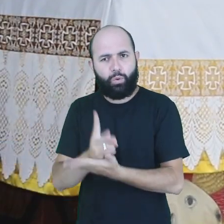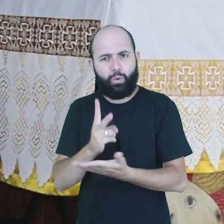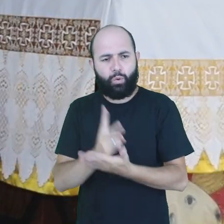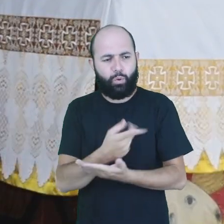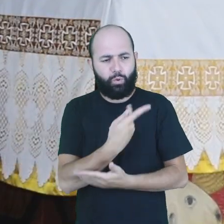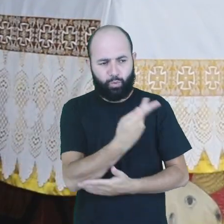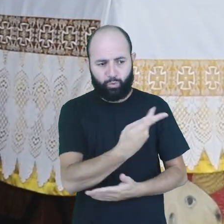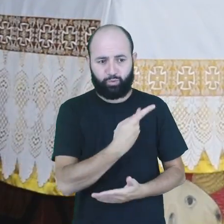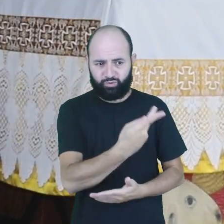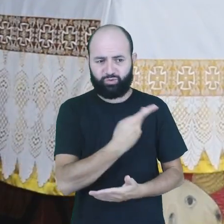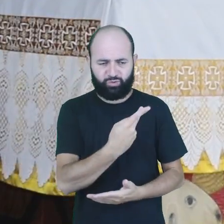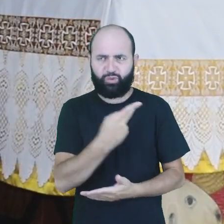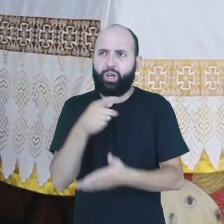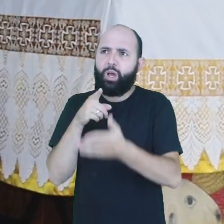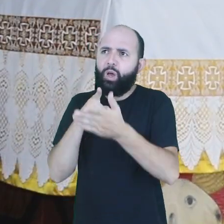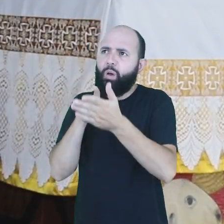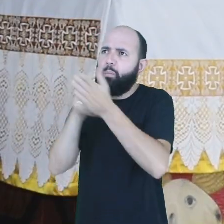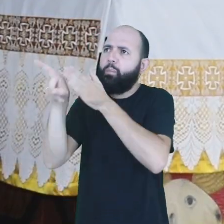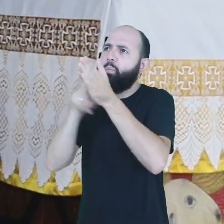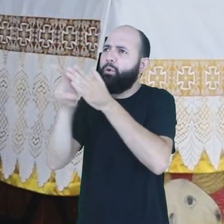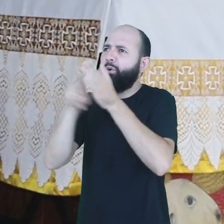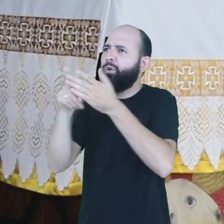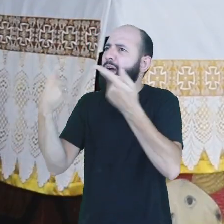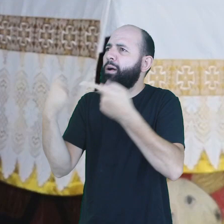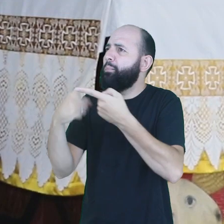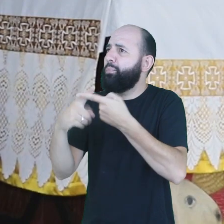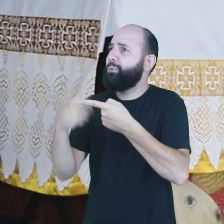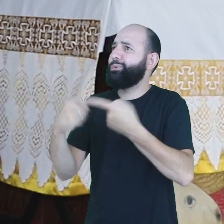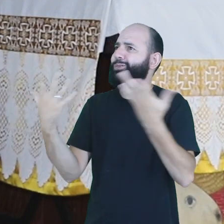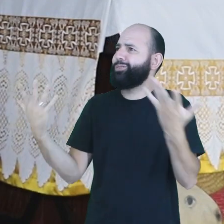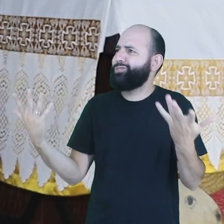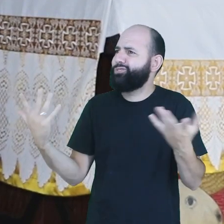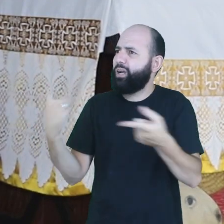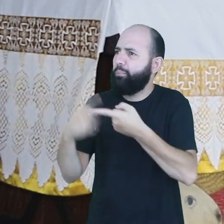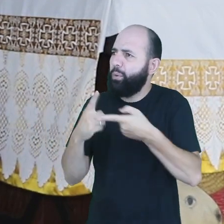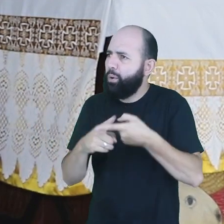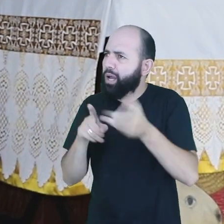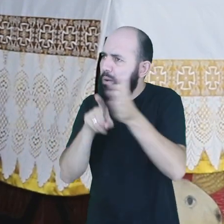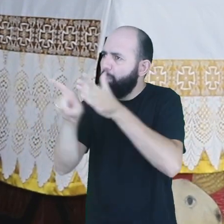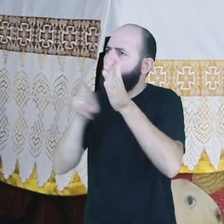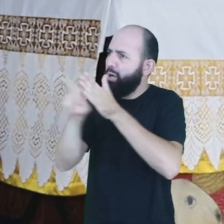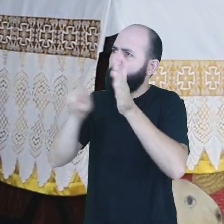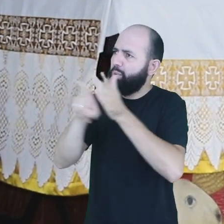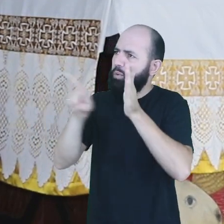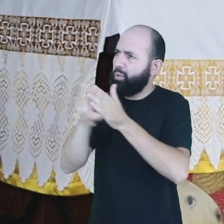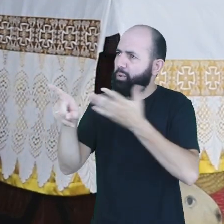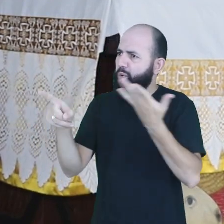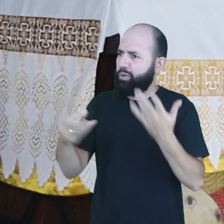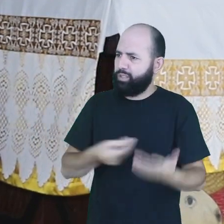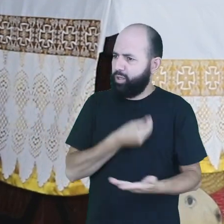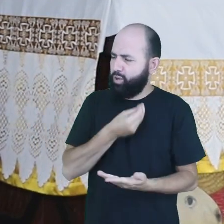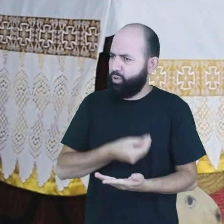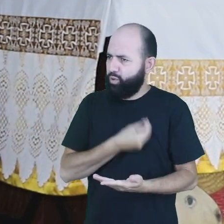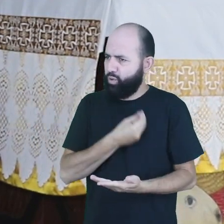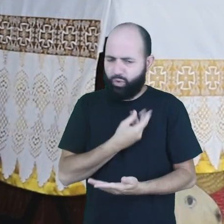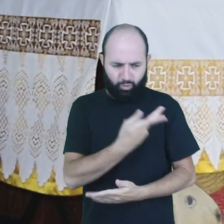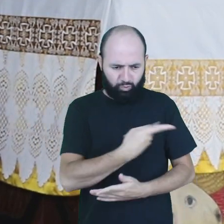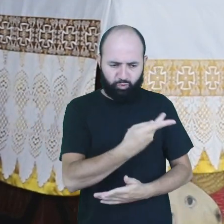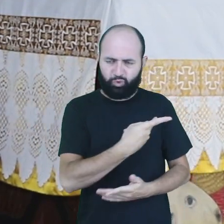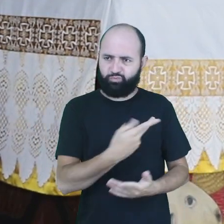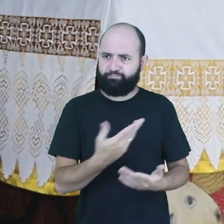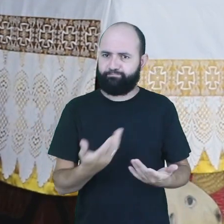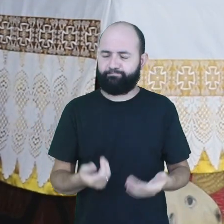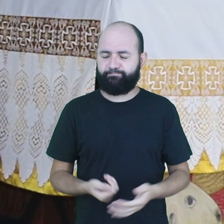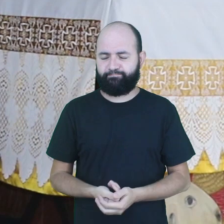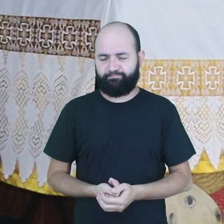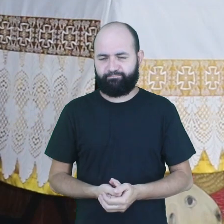eu e minha esposa perguntamos: para que, Senhor, que isso está acontecendo na nossa vida? E